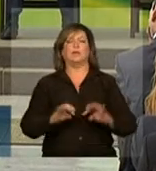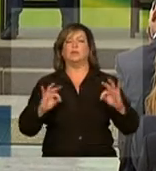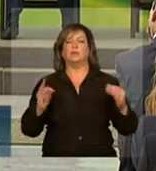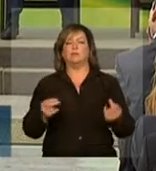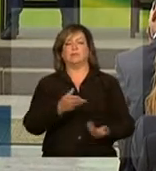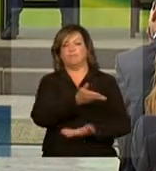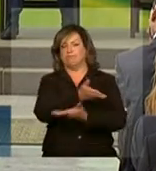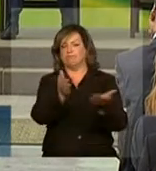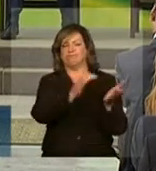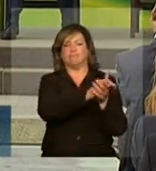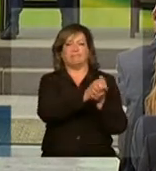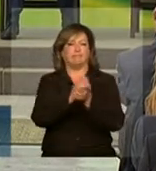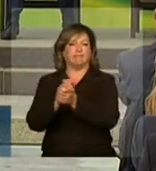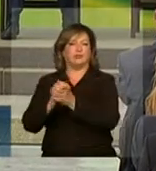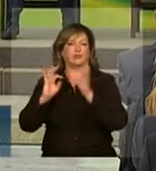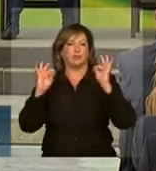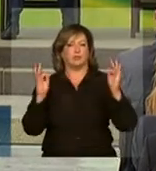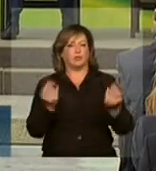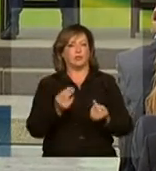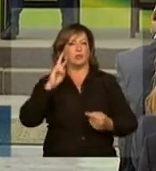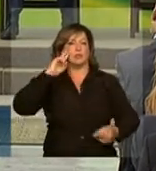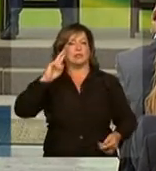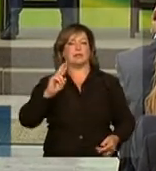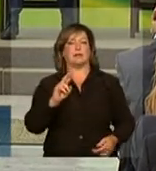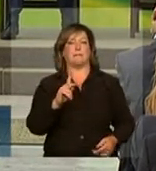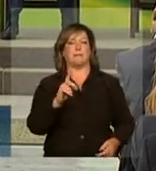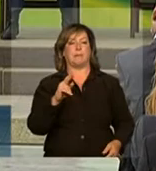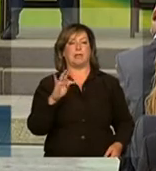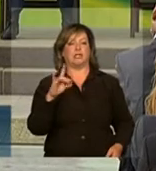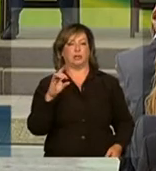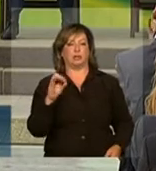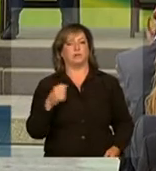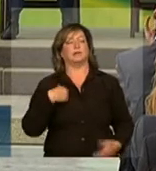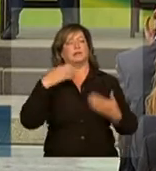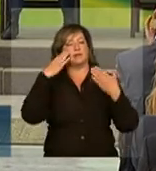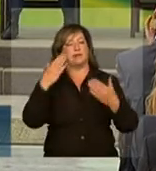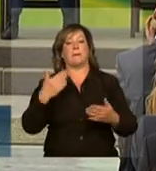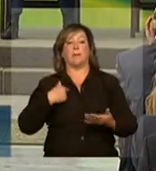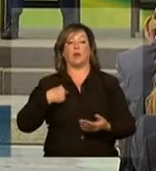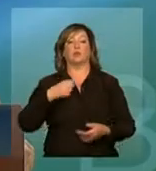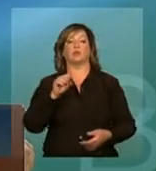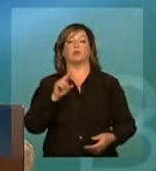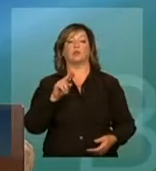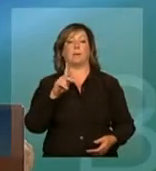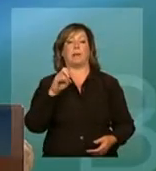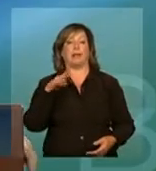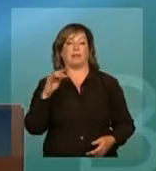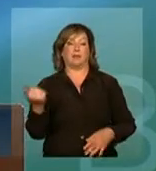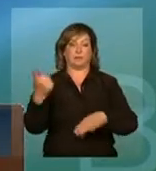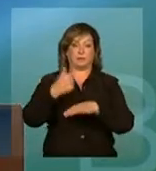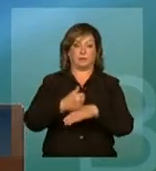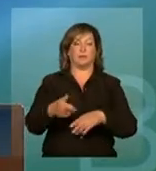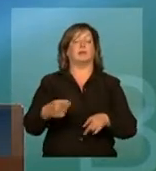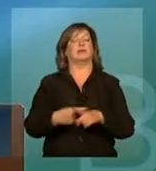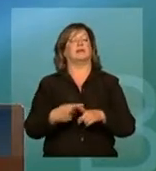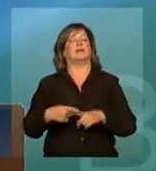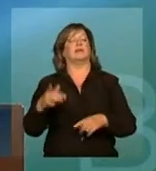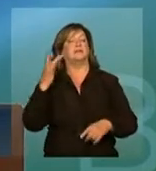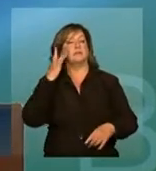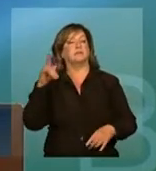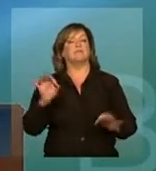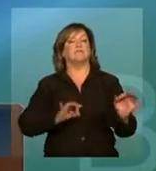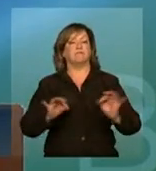quais eu cumprimento todos os líderes partidários. Agradeço também ao meu suplente Sérgio Souza, que com muita dignidade e